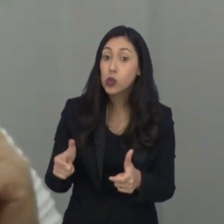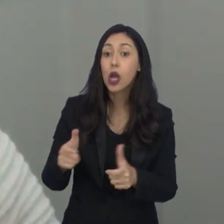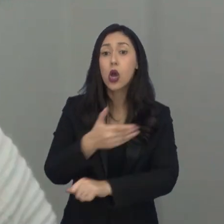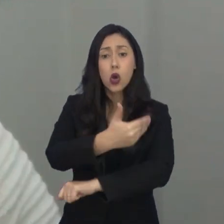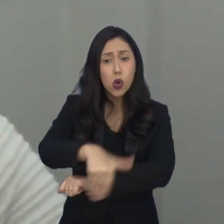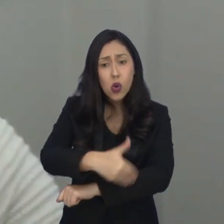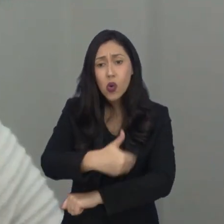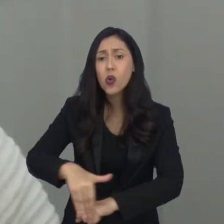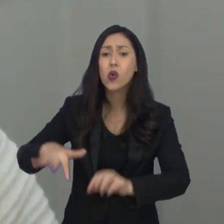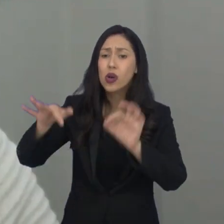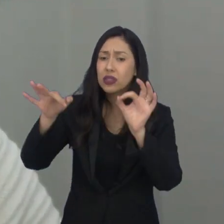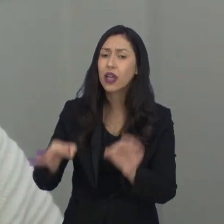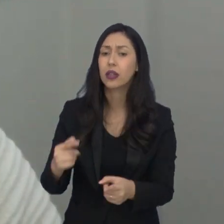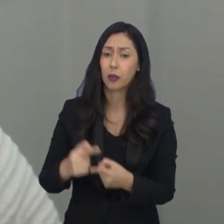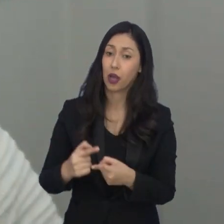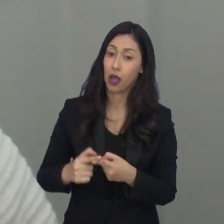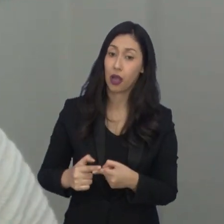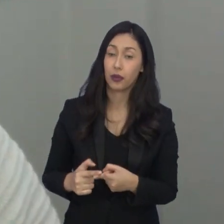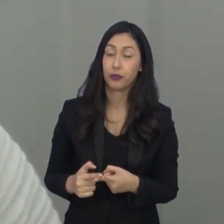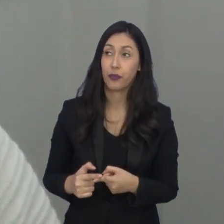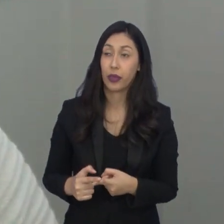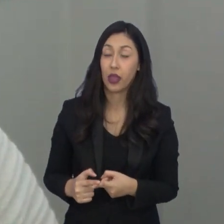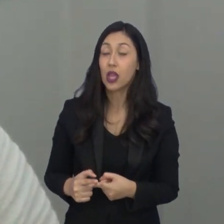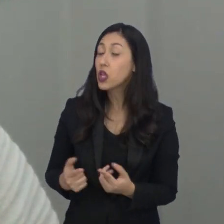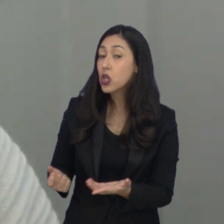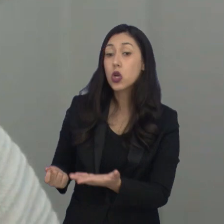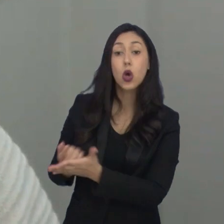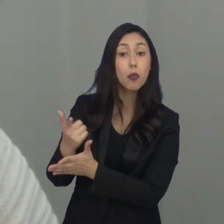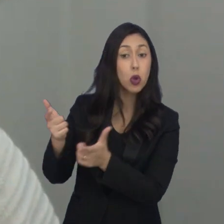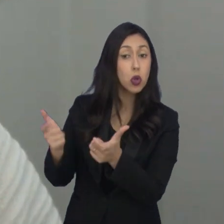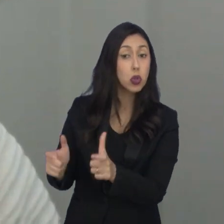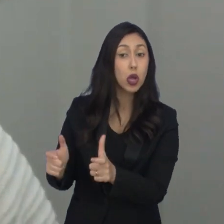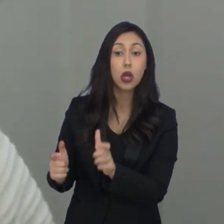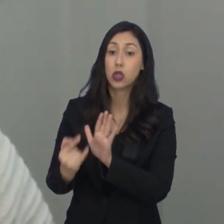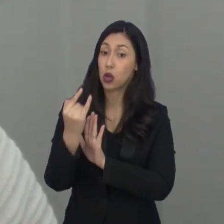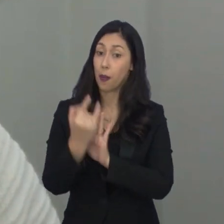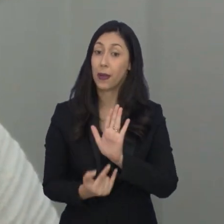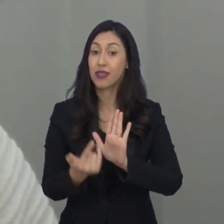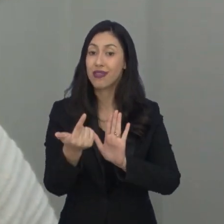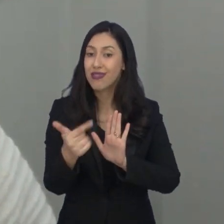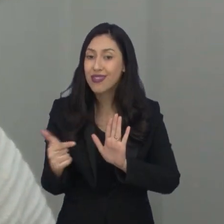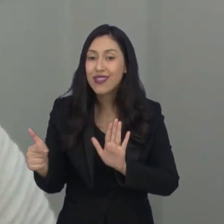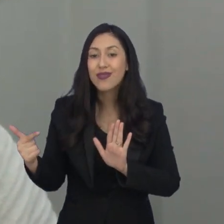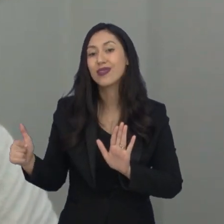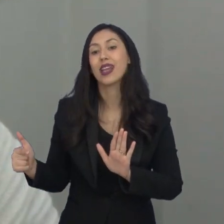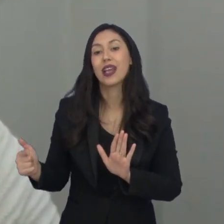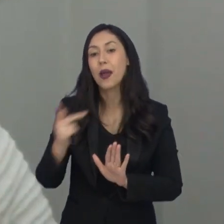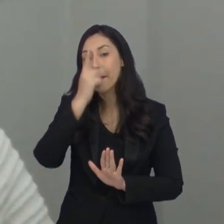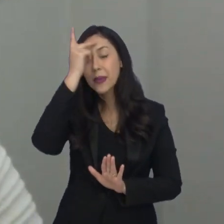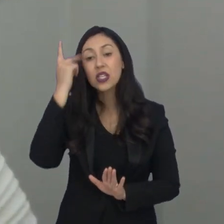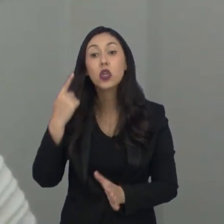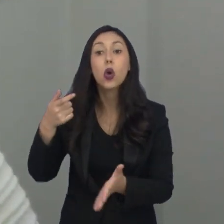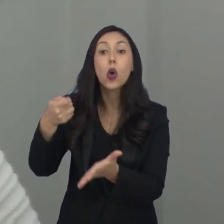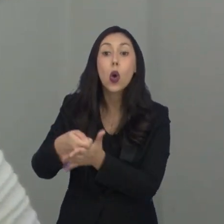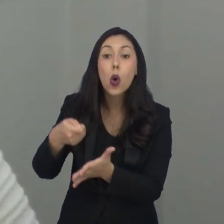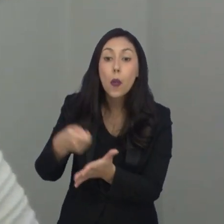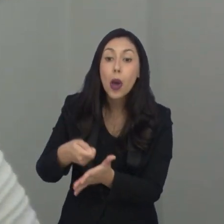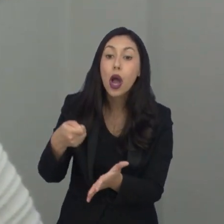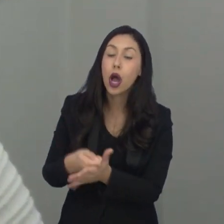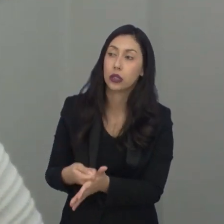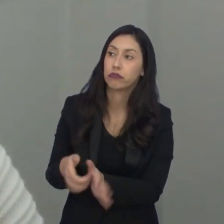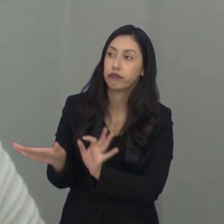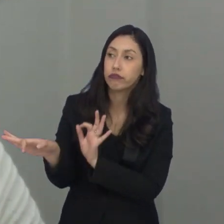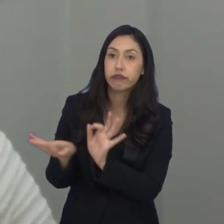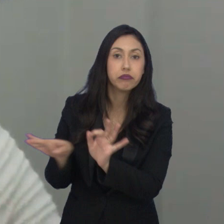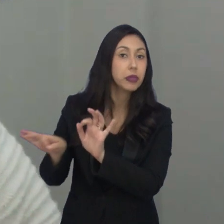rua certinho, porque quando você compra um lote num loteamento regular, o loteador tem a obrigação de construir a